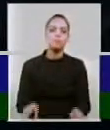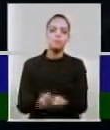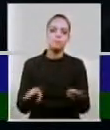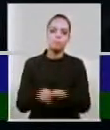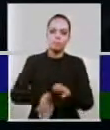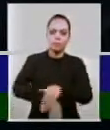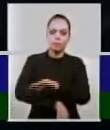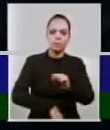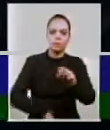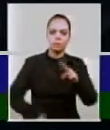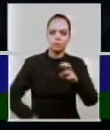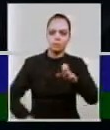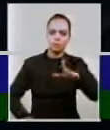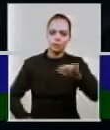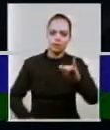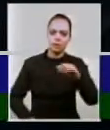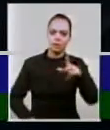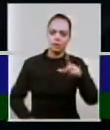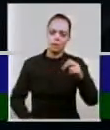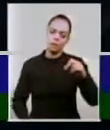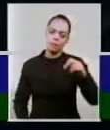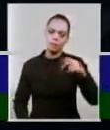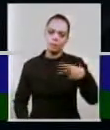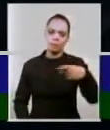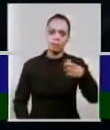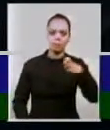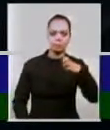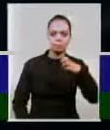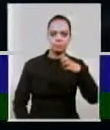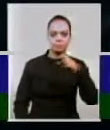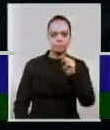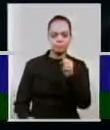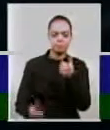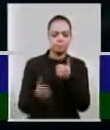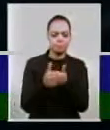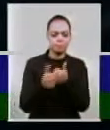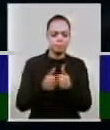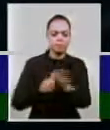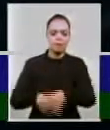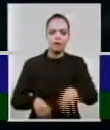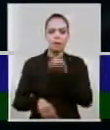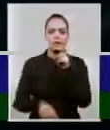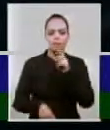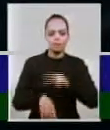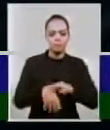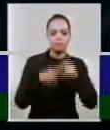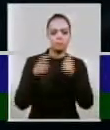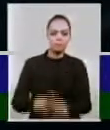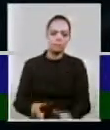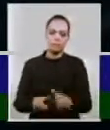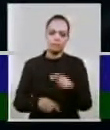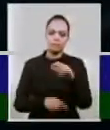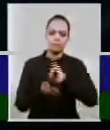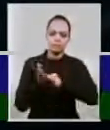Também na rua Sueli Lopes da Silva, próximo à área verde do bairro São Jorge.